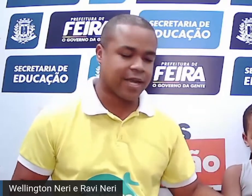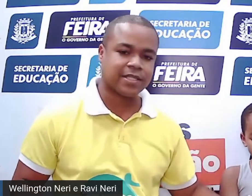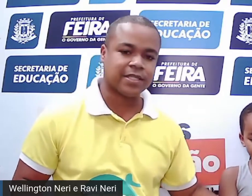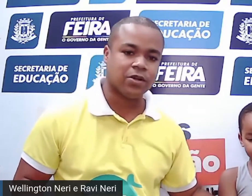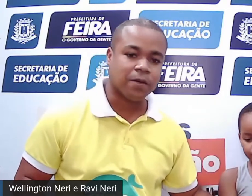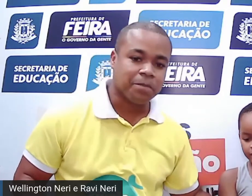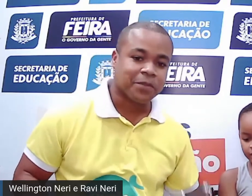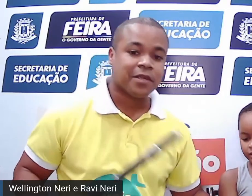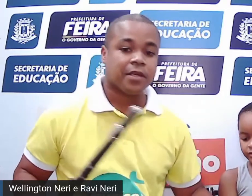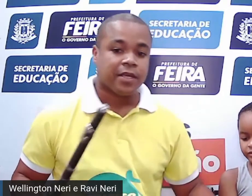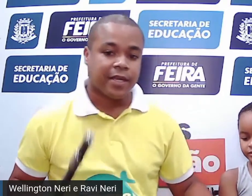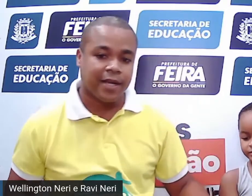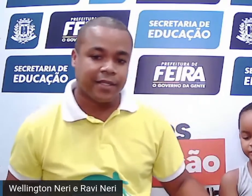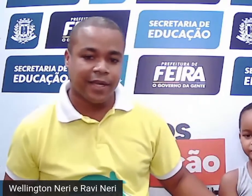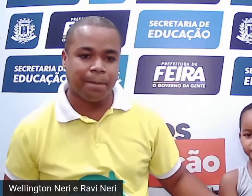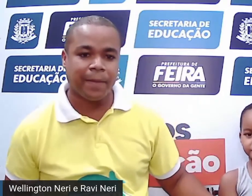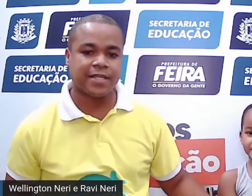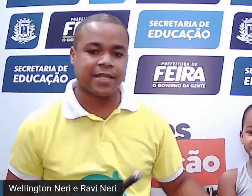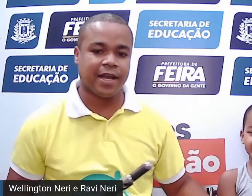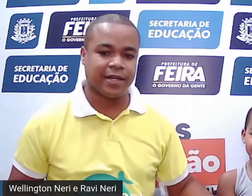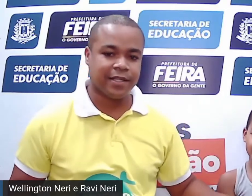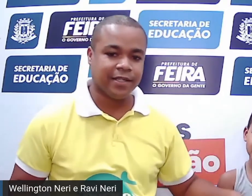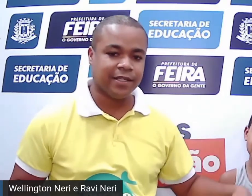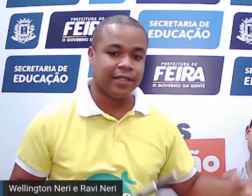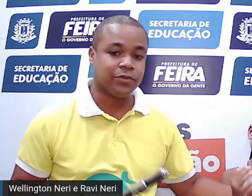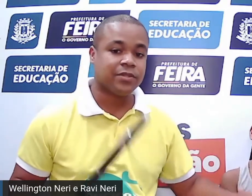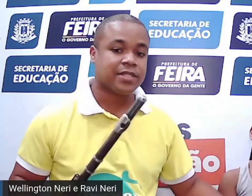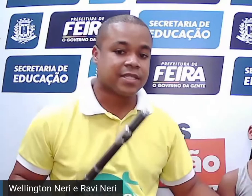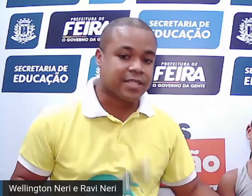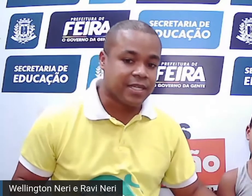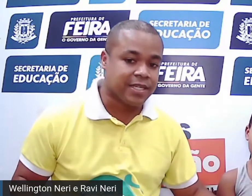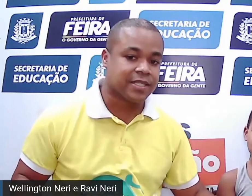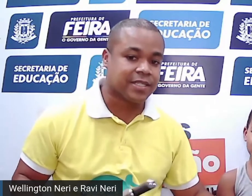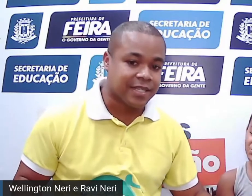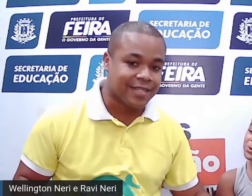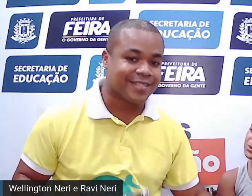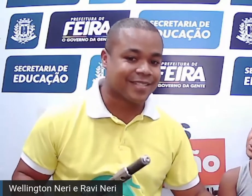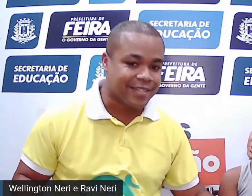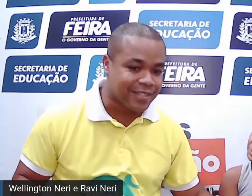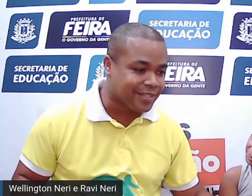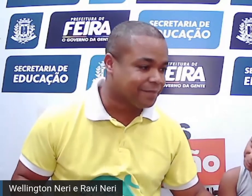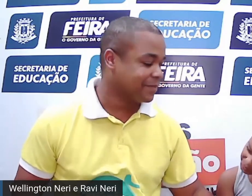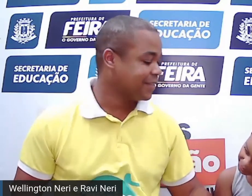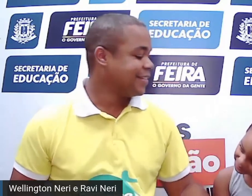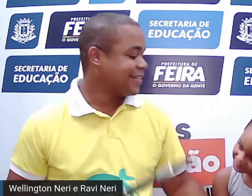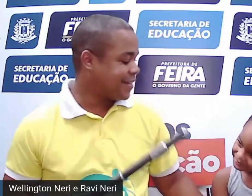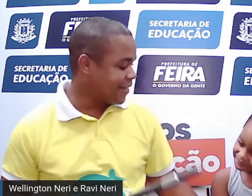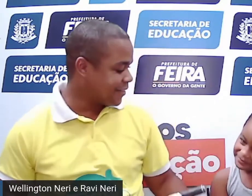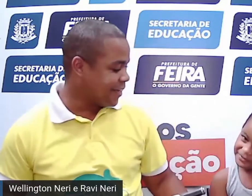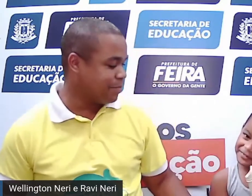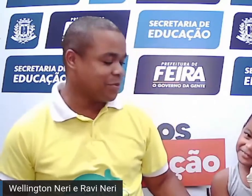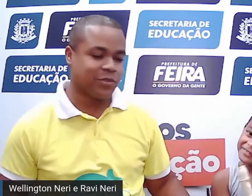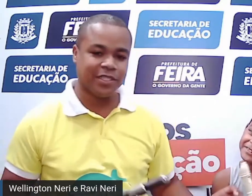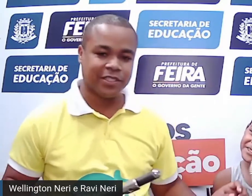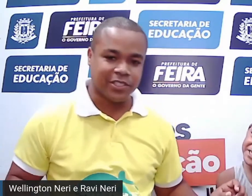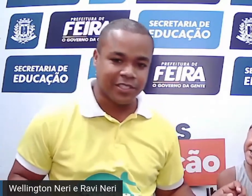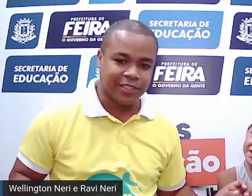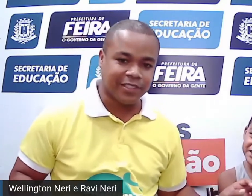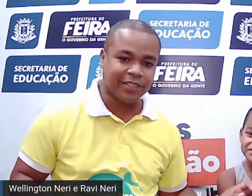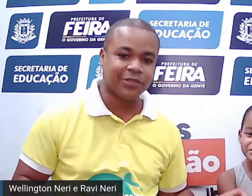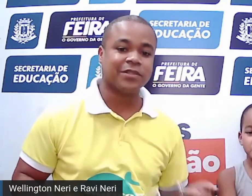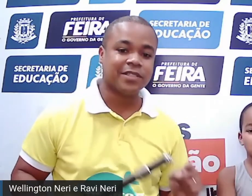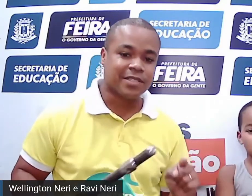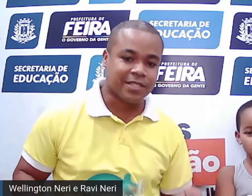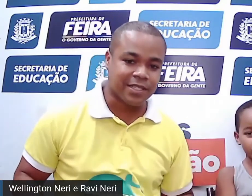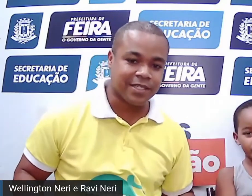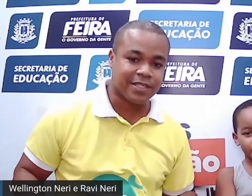música é assim, ó. Canta passarinho, si, si, si. Canta